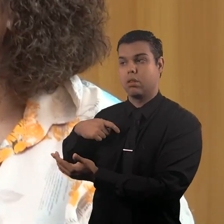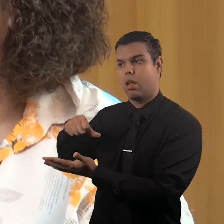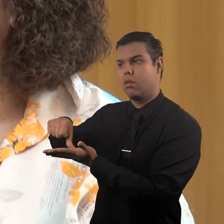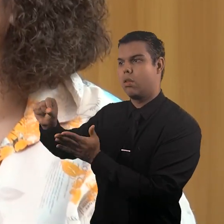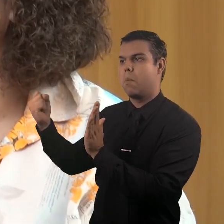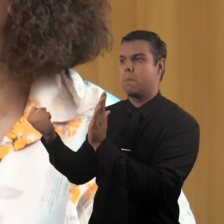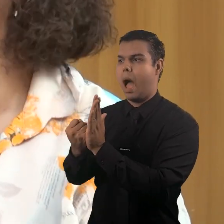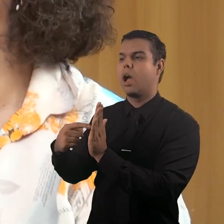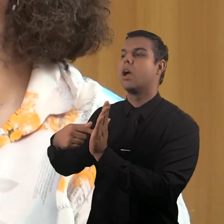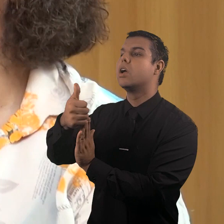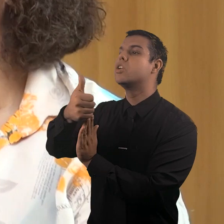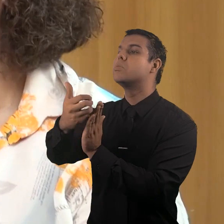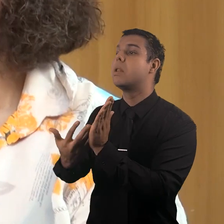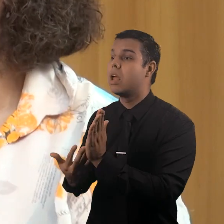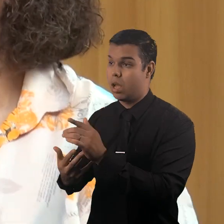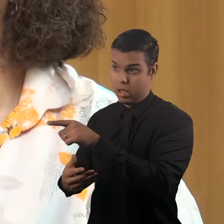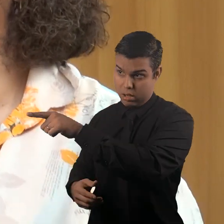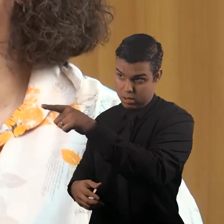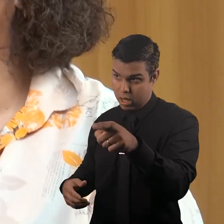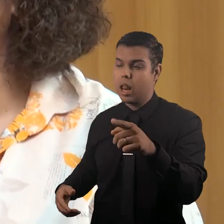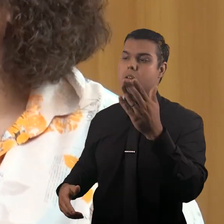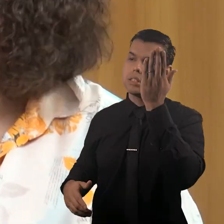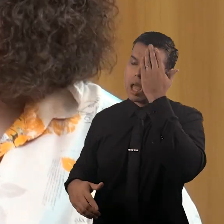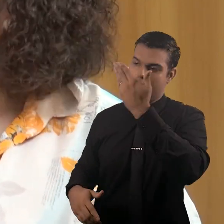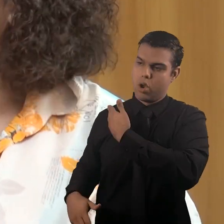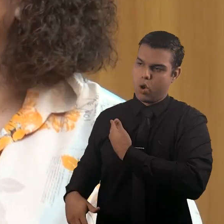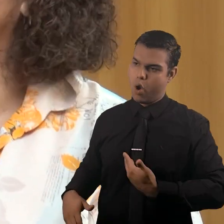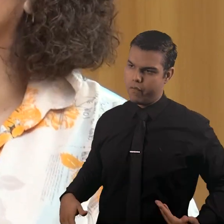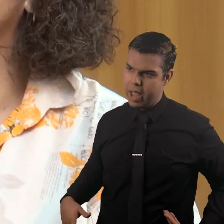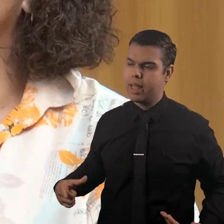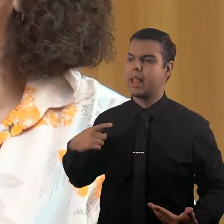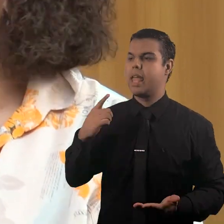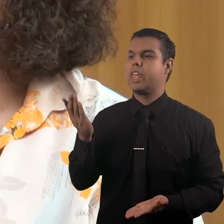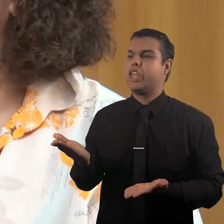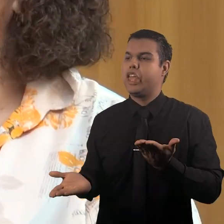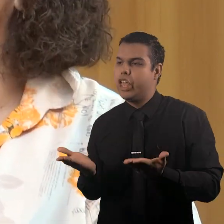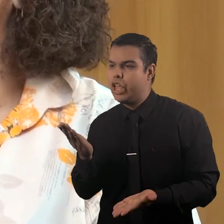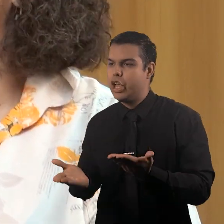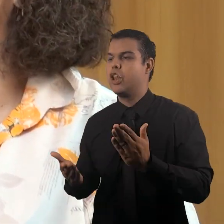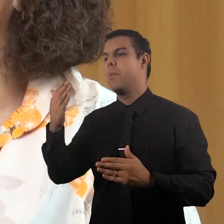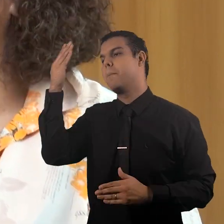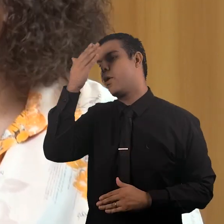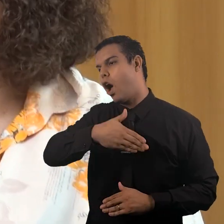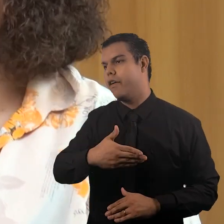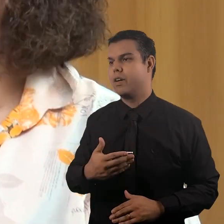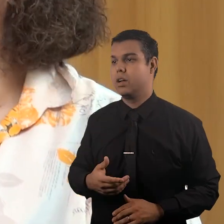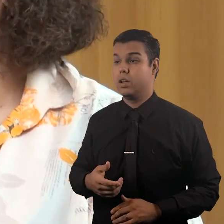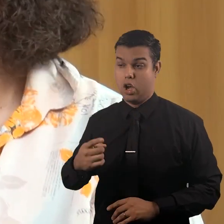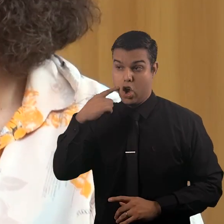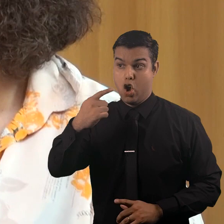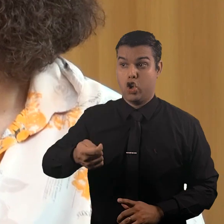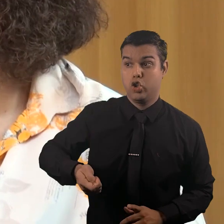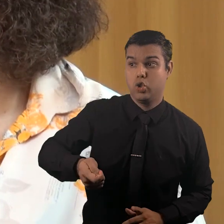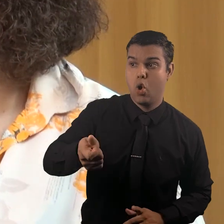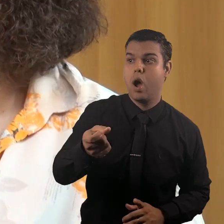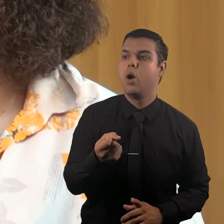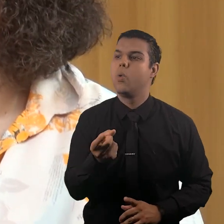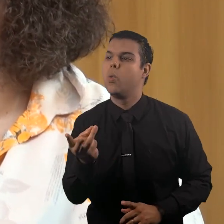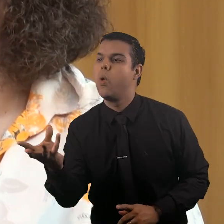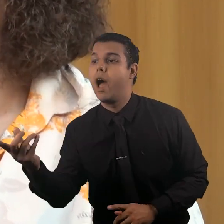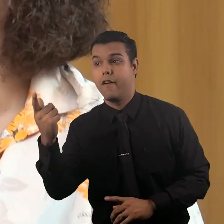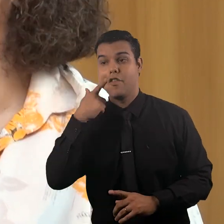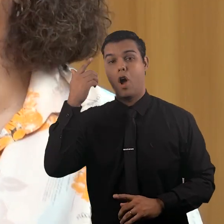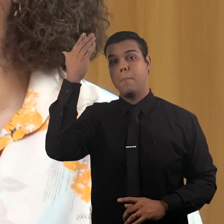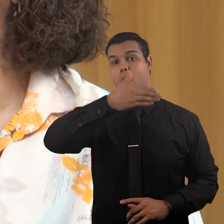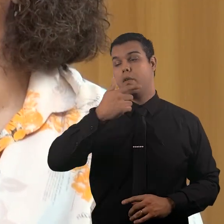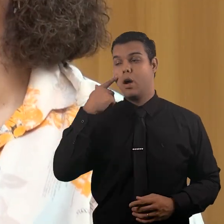selo do Estado dizendo que elas têm publicamente a quantidade de quilos de cabelo, elas doam, está aqui, ó, a quantidade de